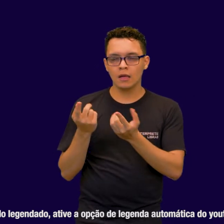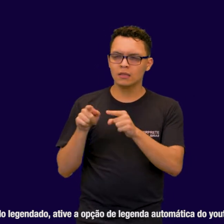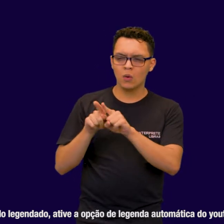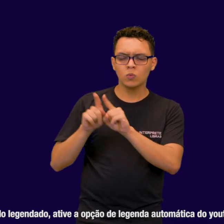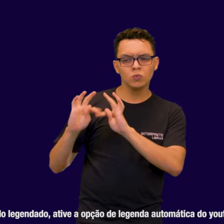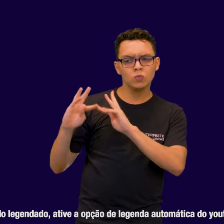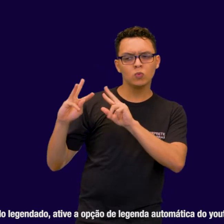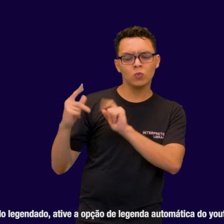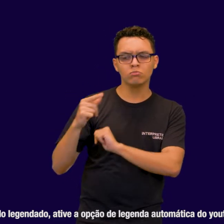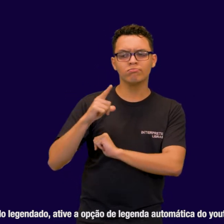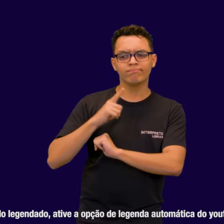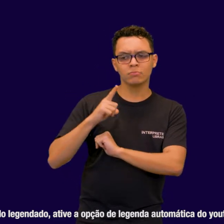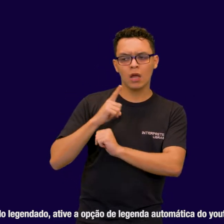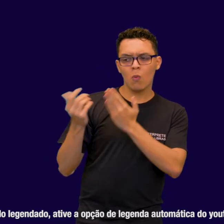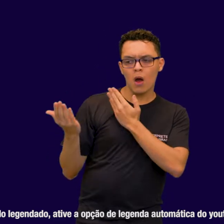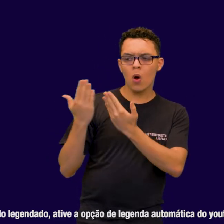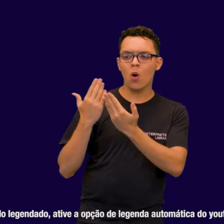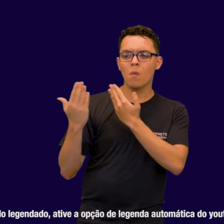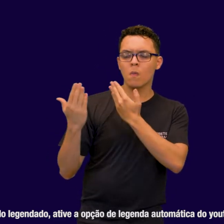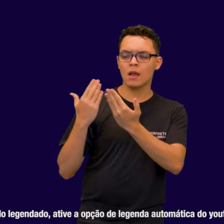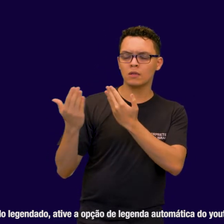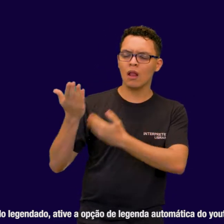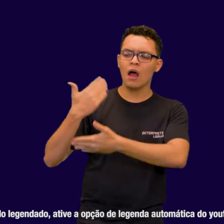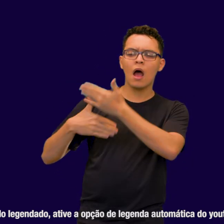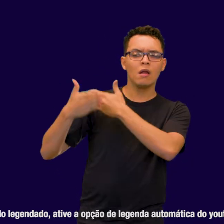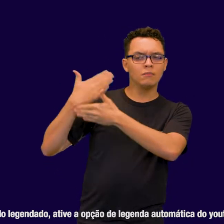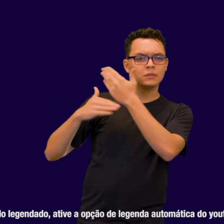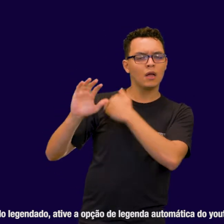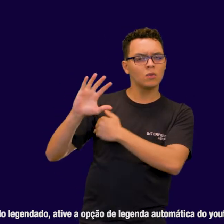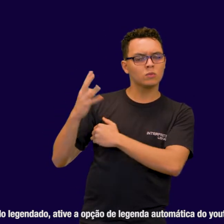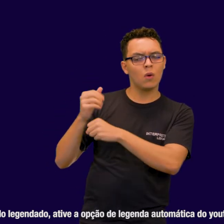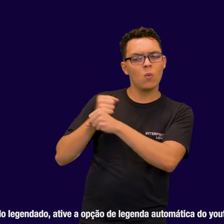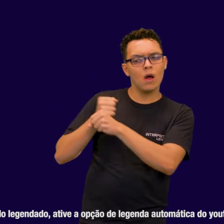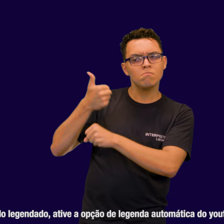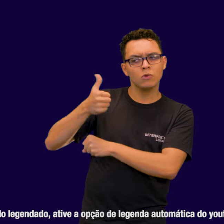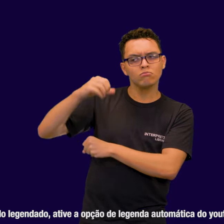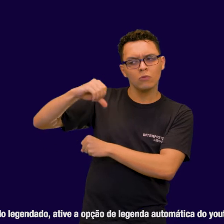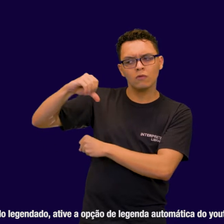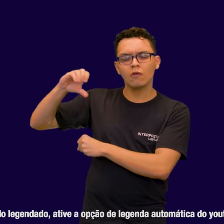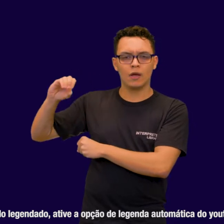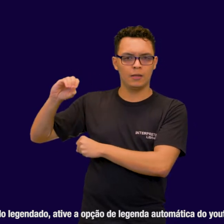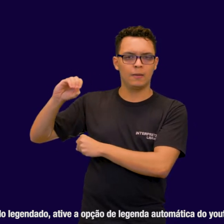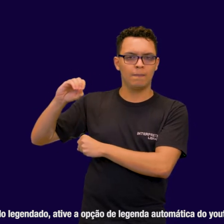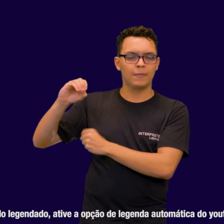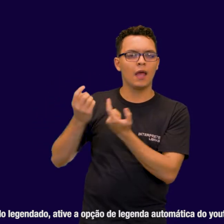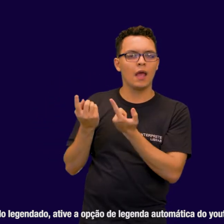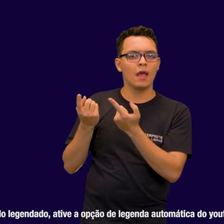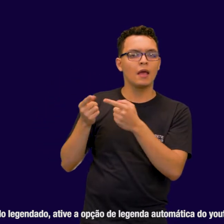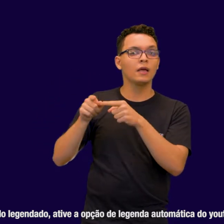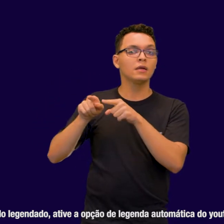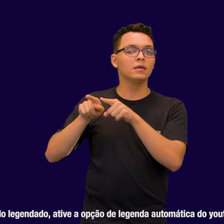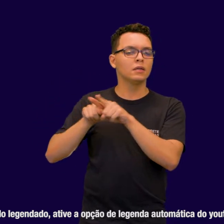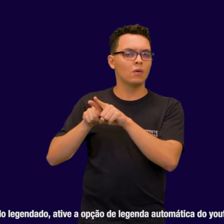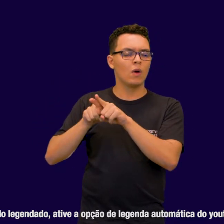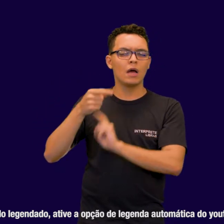é o resultado, né, de um movimento que começou lá na década de 90. Então,